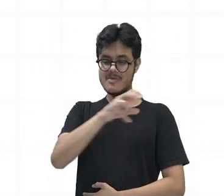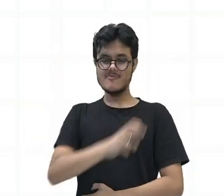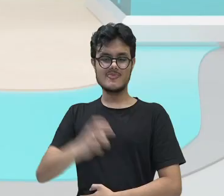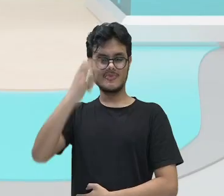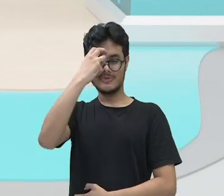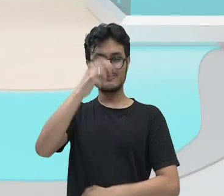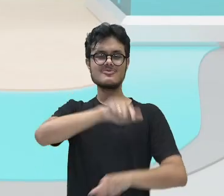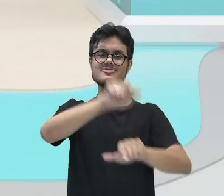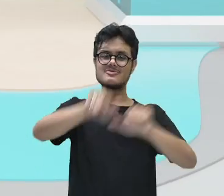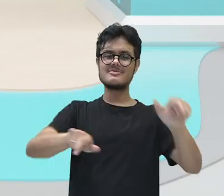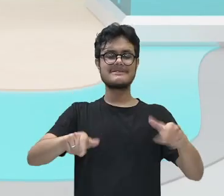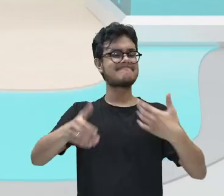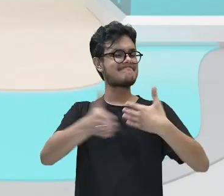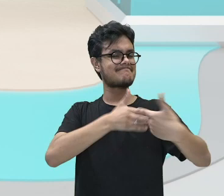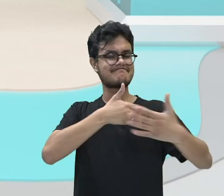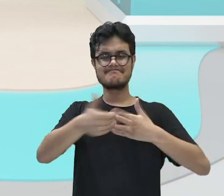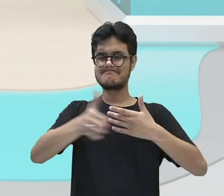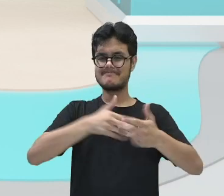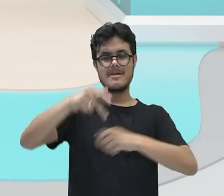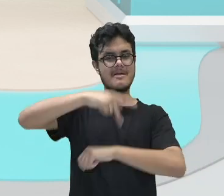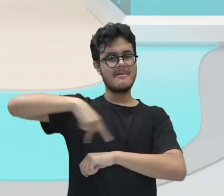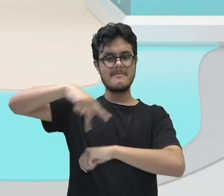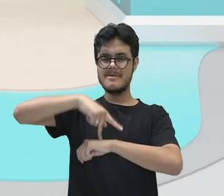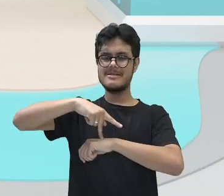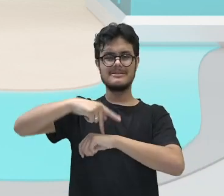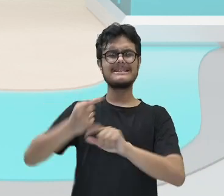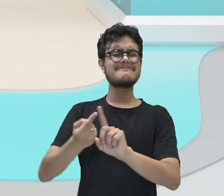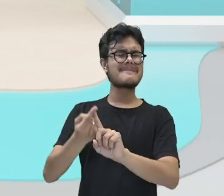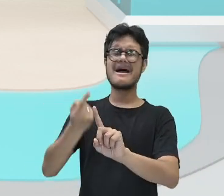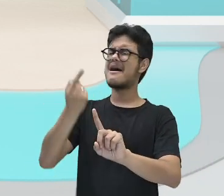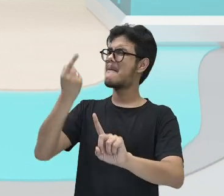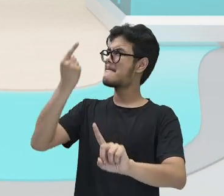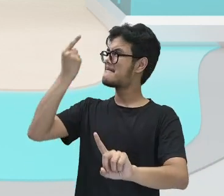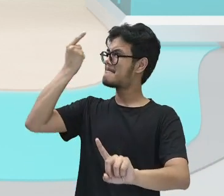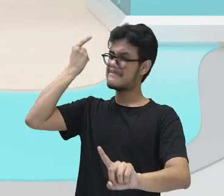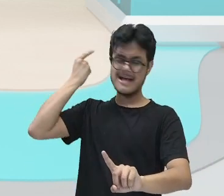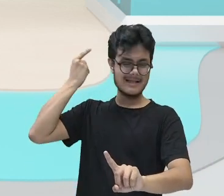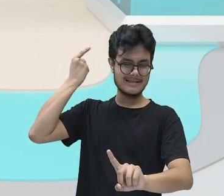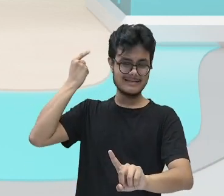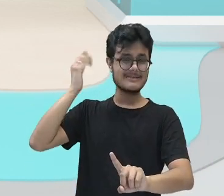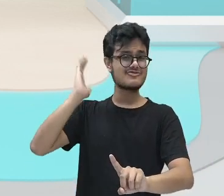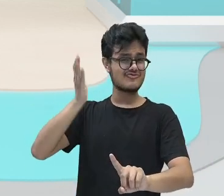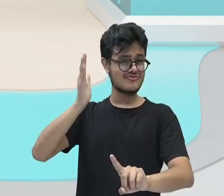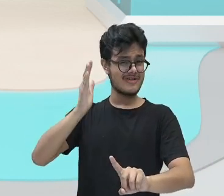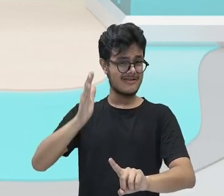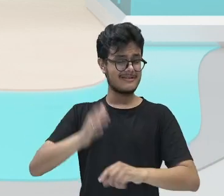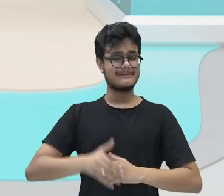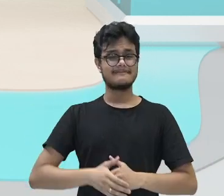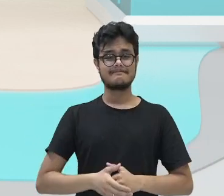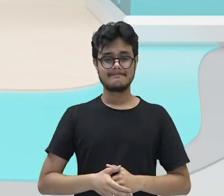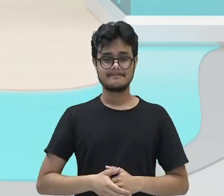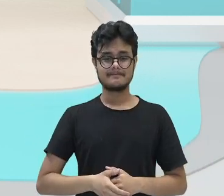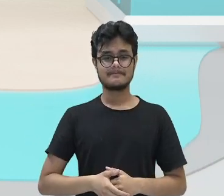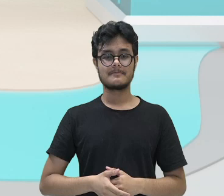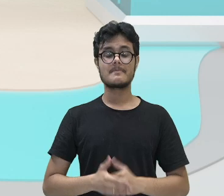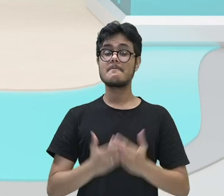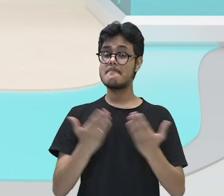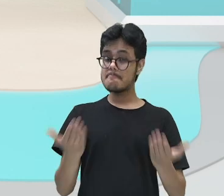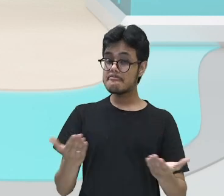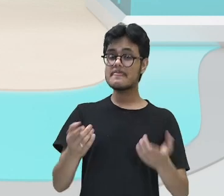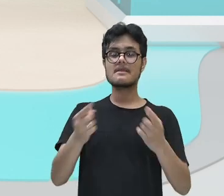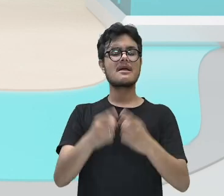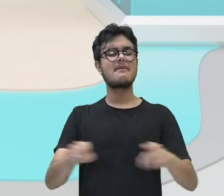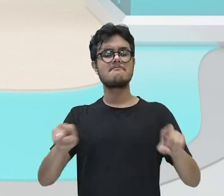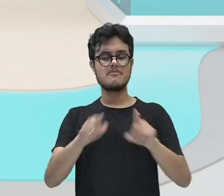estão muito presentes no cotidiano cultural de qualquer civilização, desde a antiguidade até o